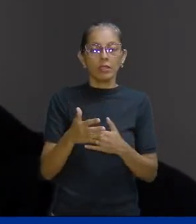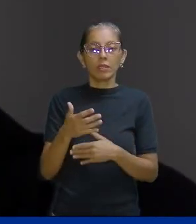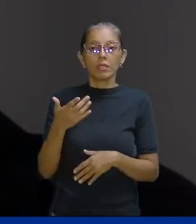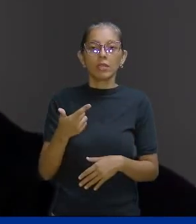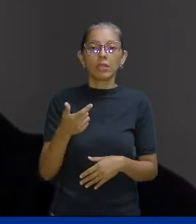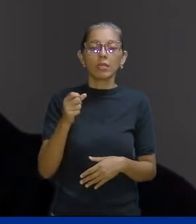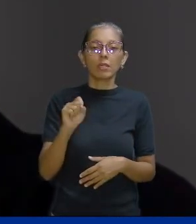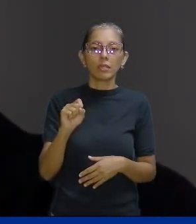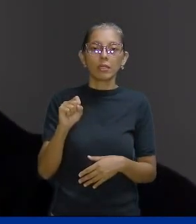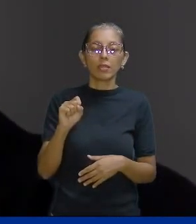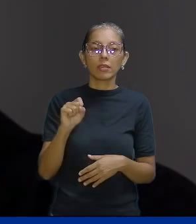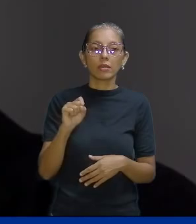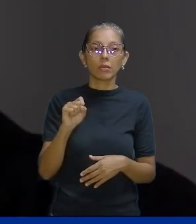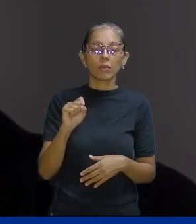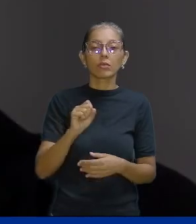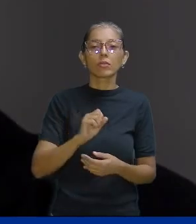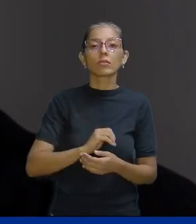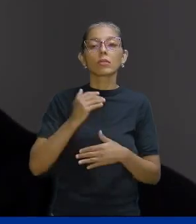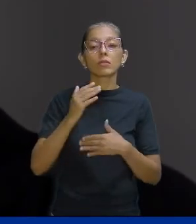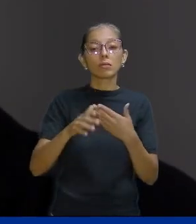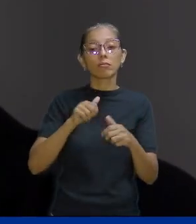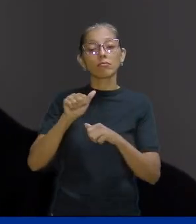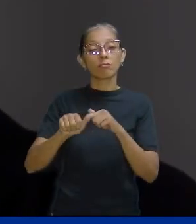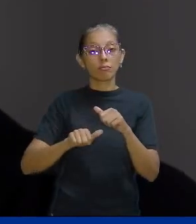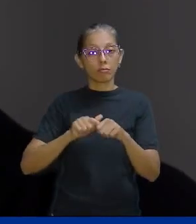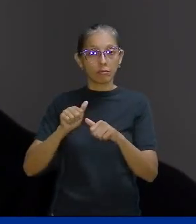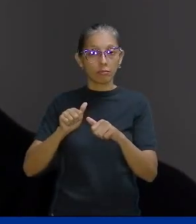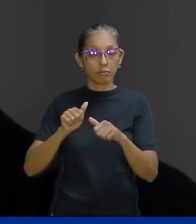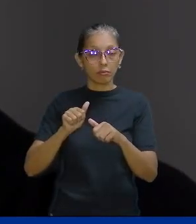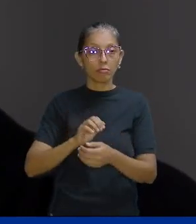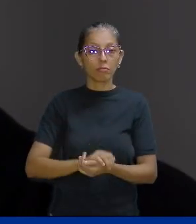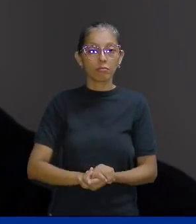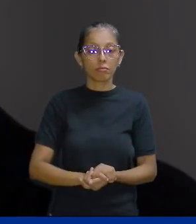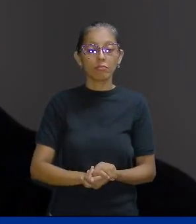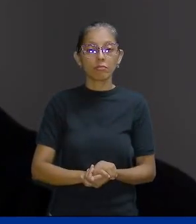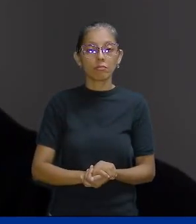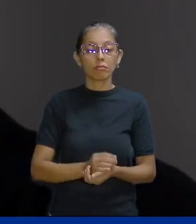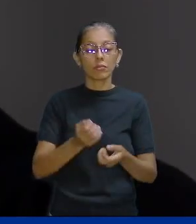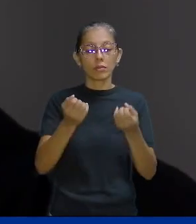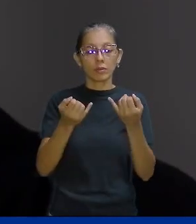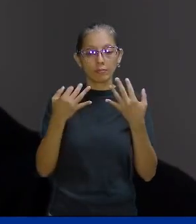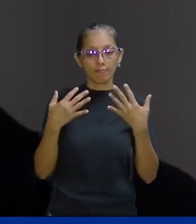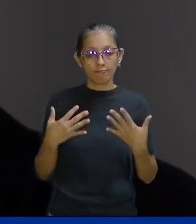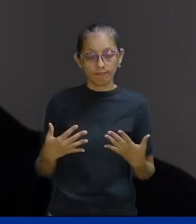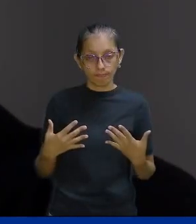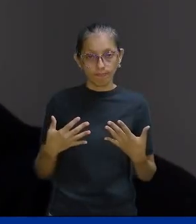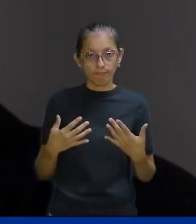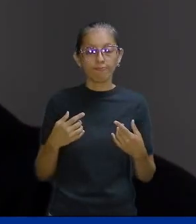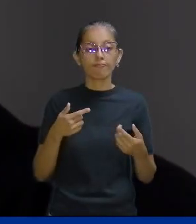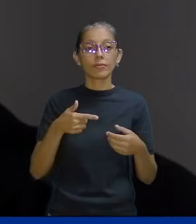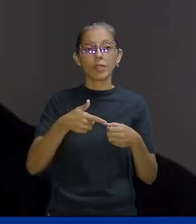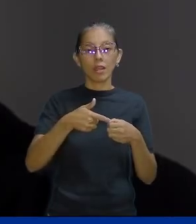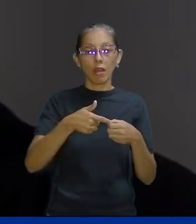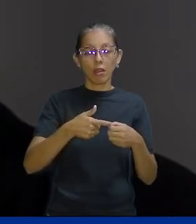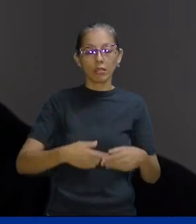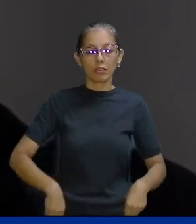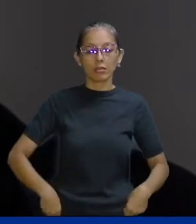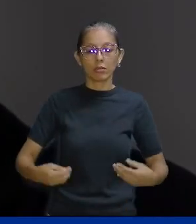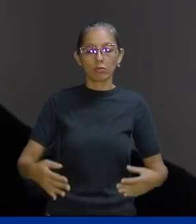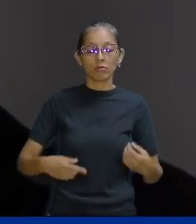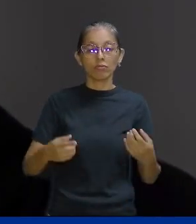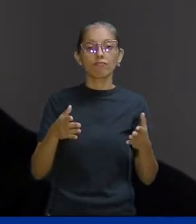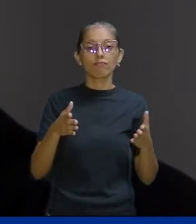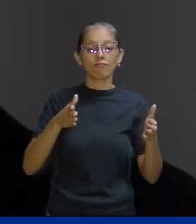2024, enquanto que na petição retificadora afirma-se que o gasto é correspondente a todo o período de